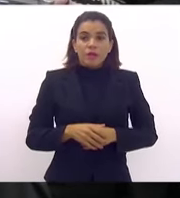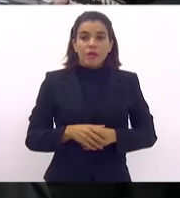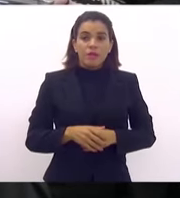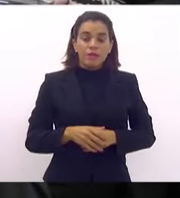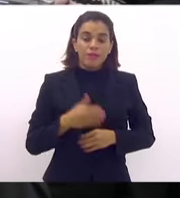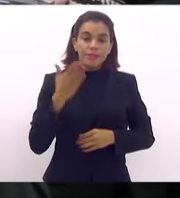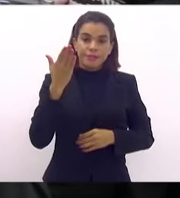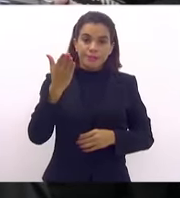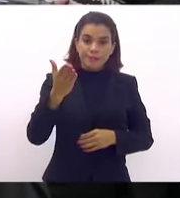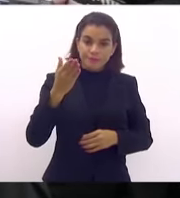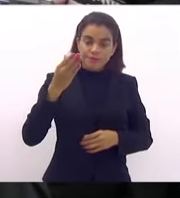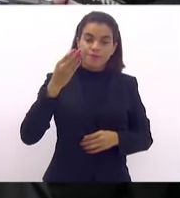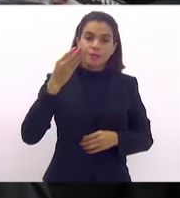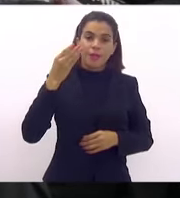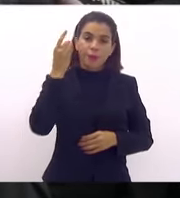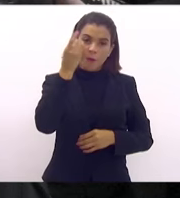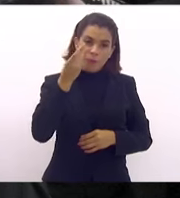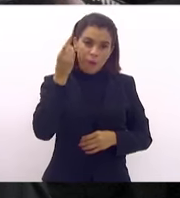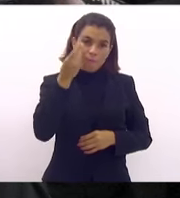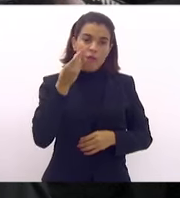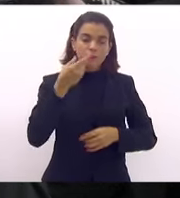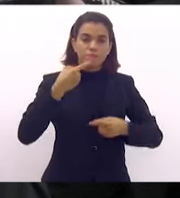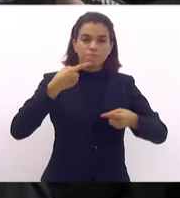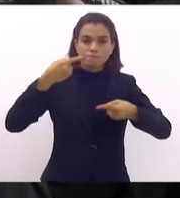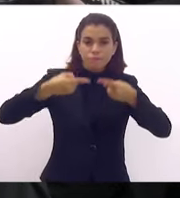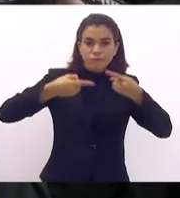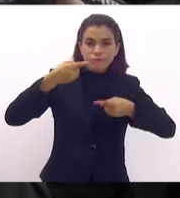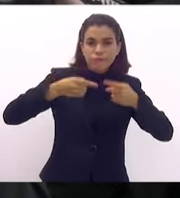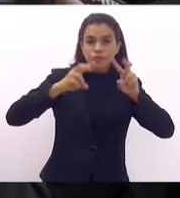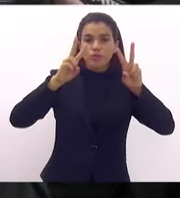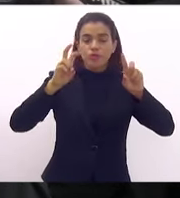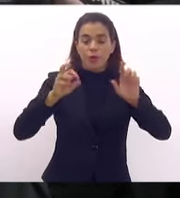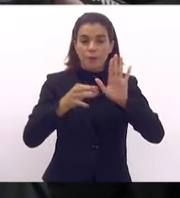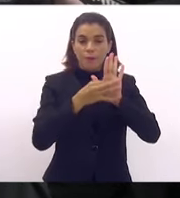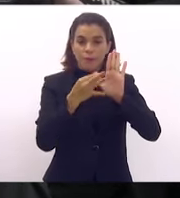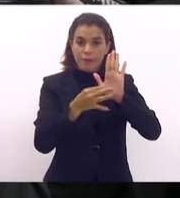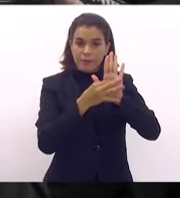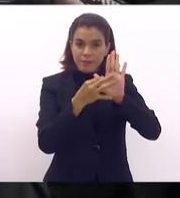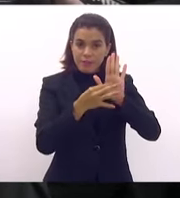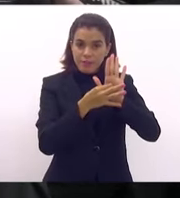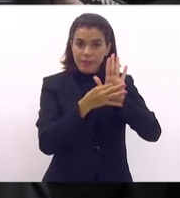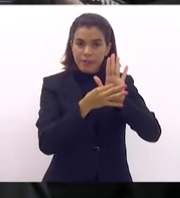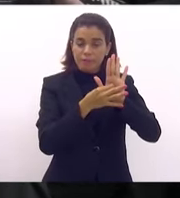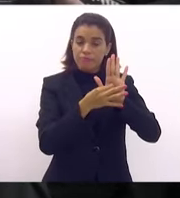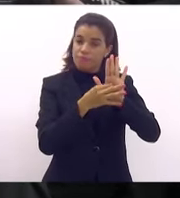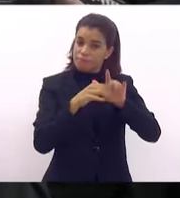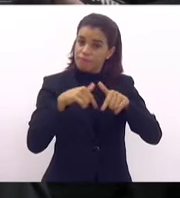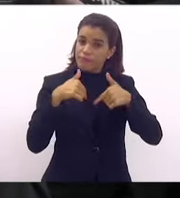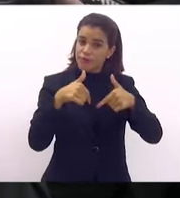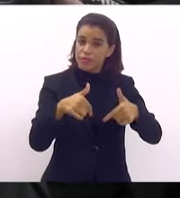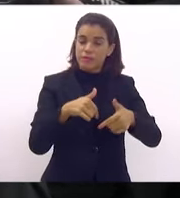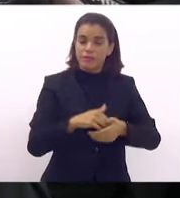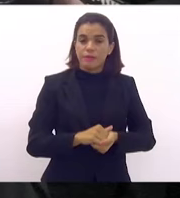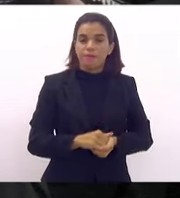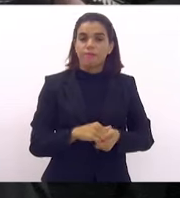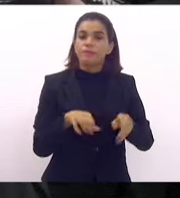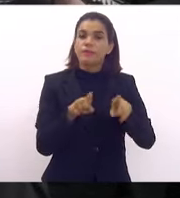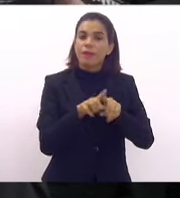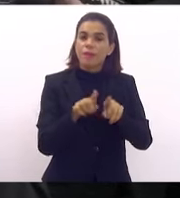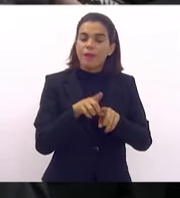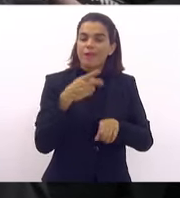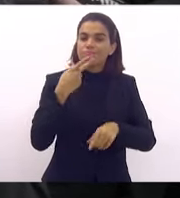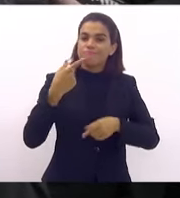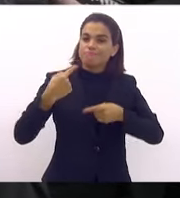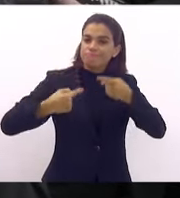Vossa Excelência, na condução desse parecer, fez isso. E, inclusive, tratou bem essa